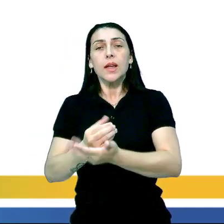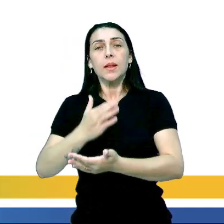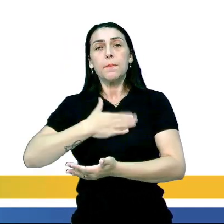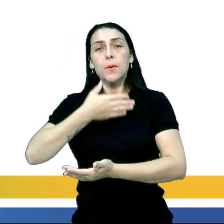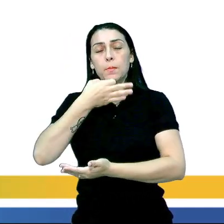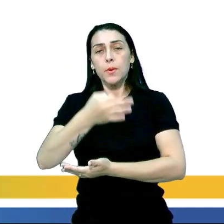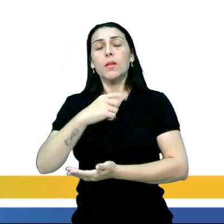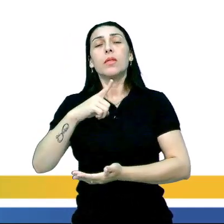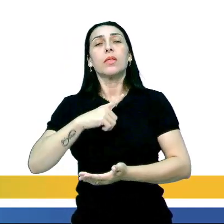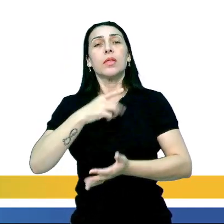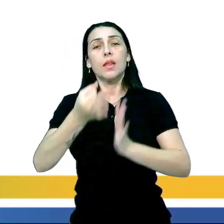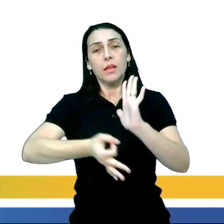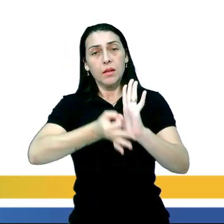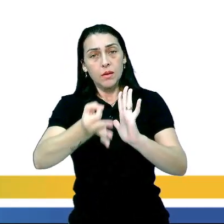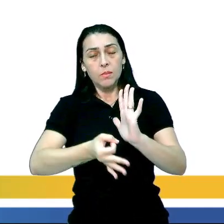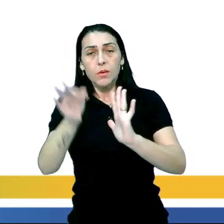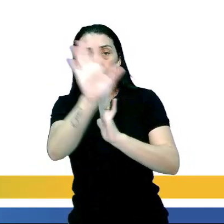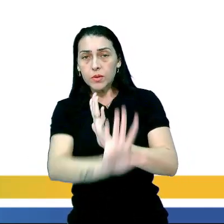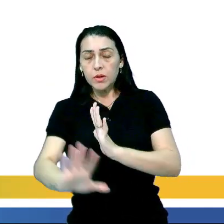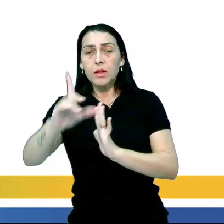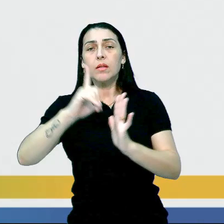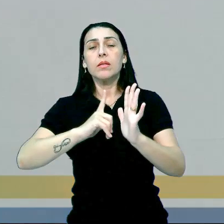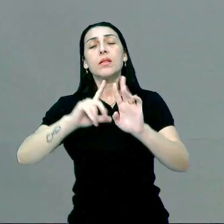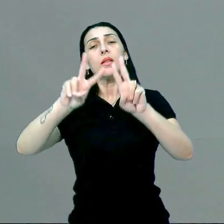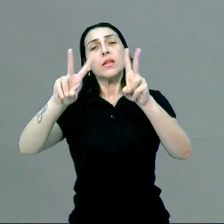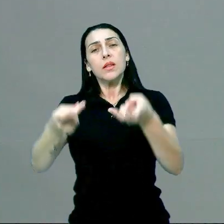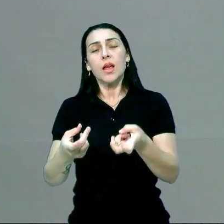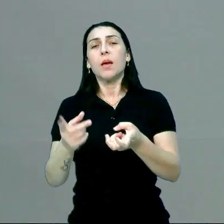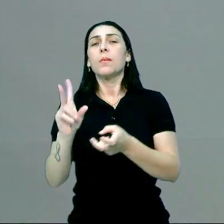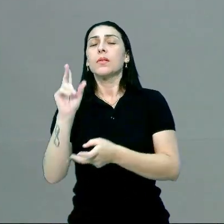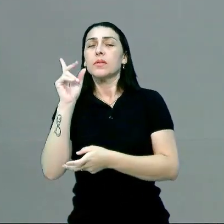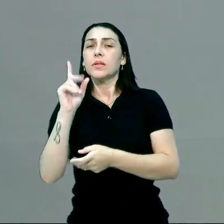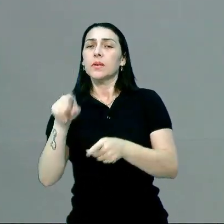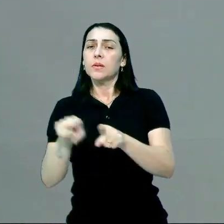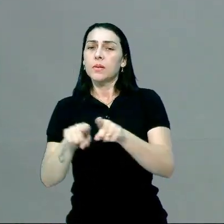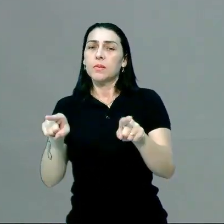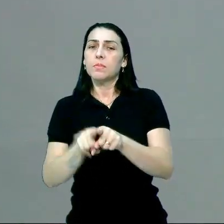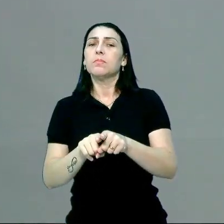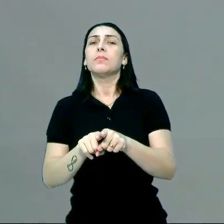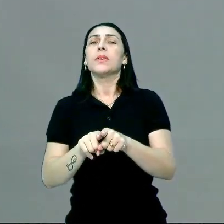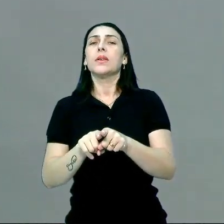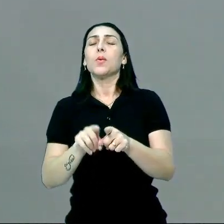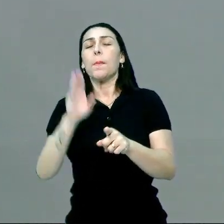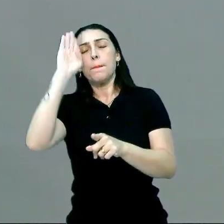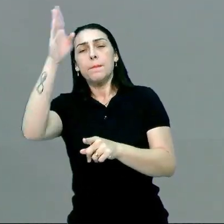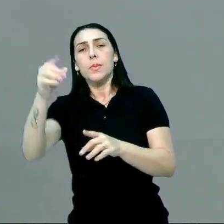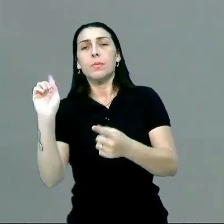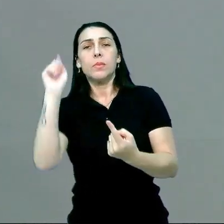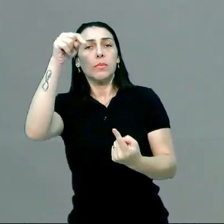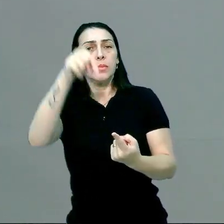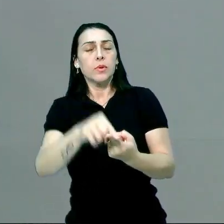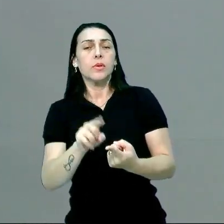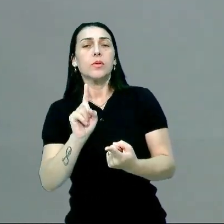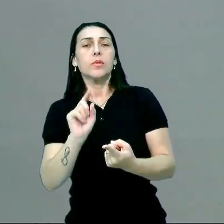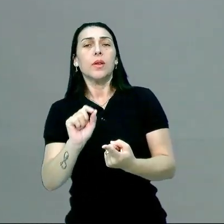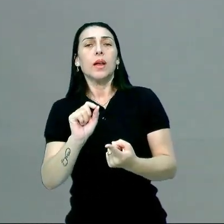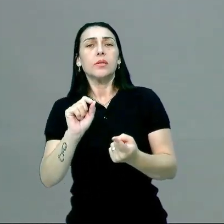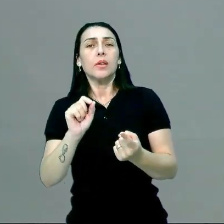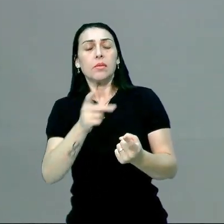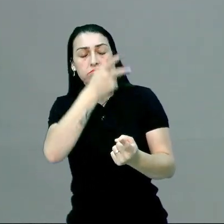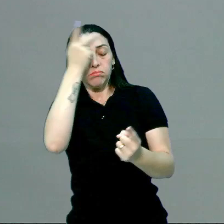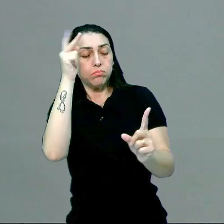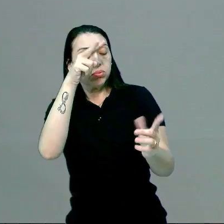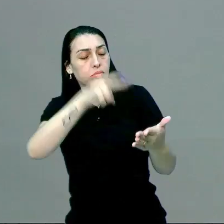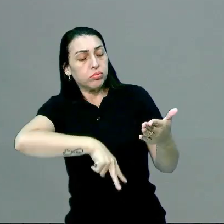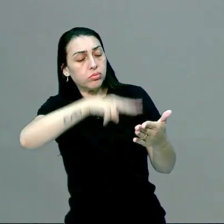possui argumentos e, em geral, tem temas polêmicos e o principal objetivo dele é convencer a